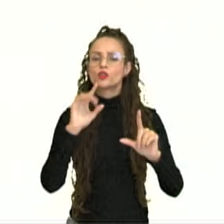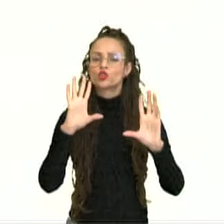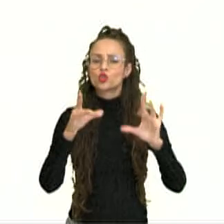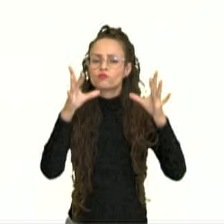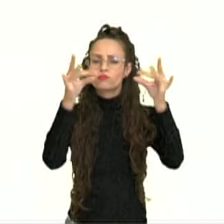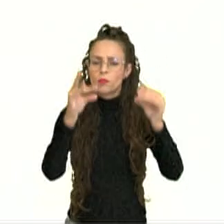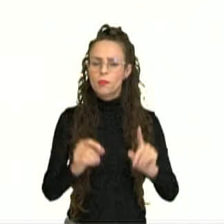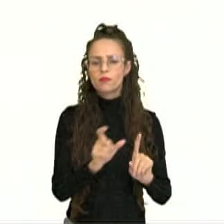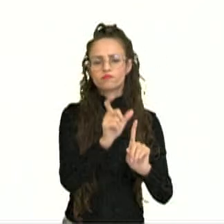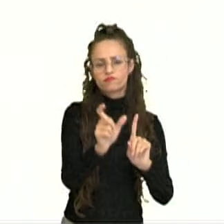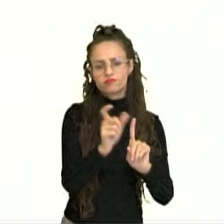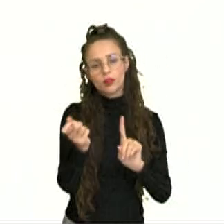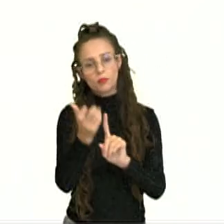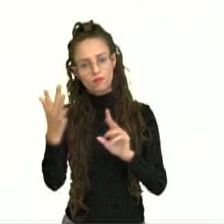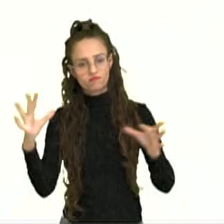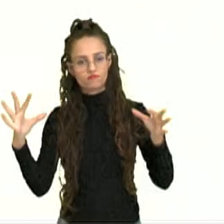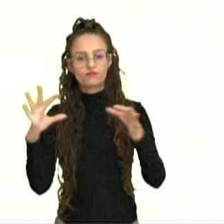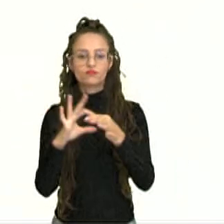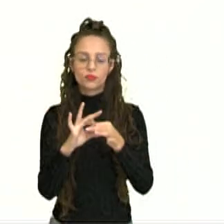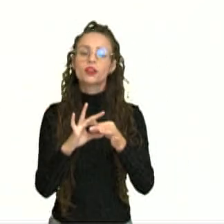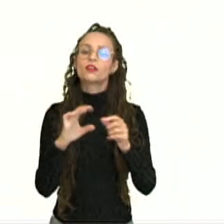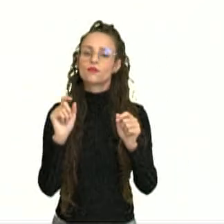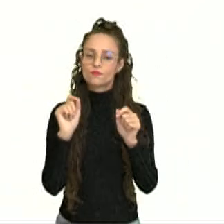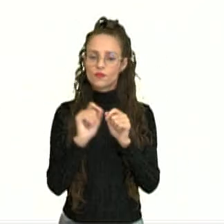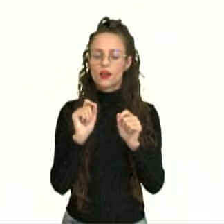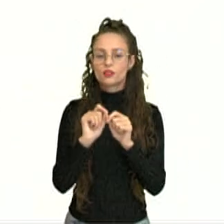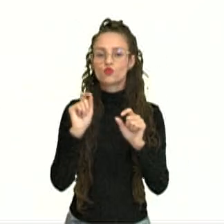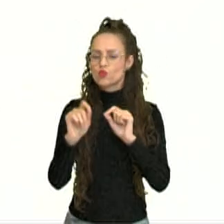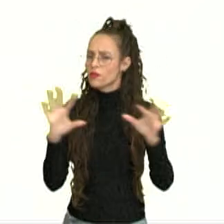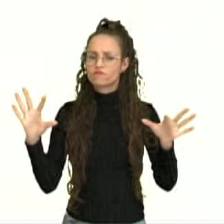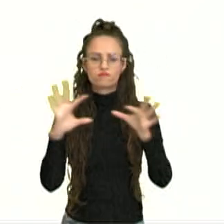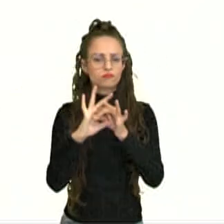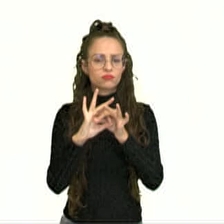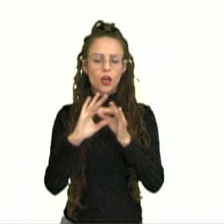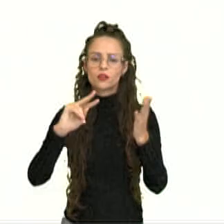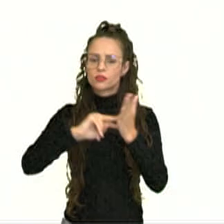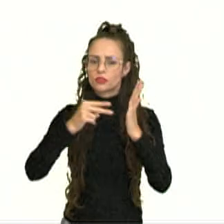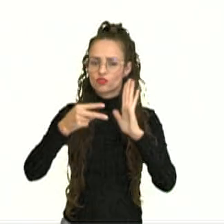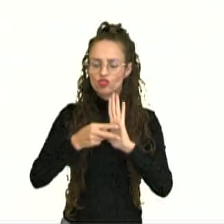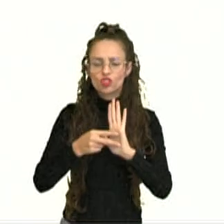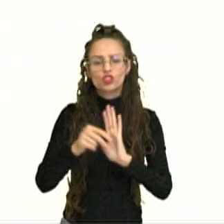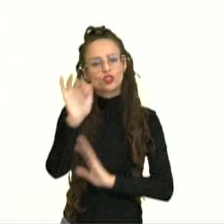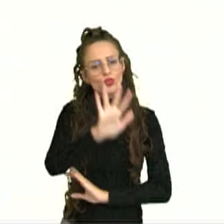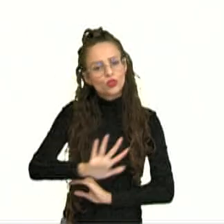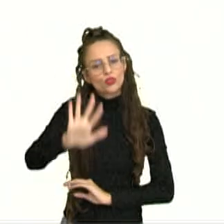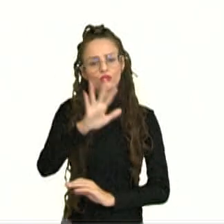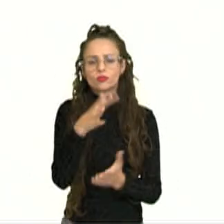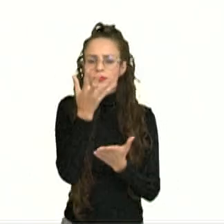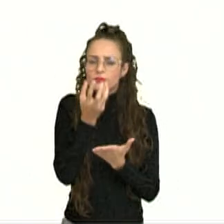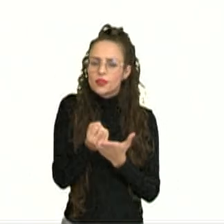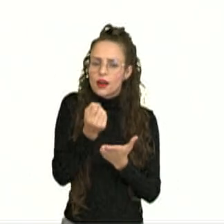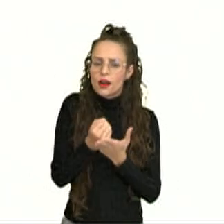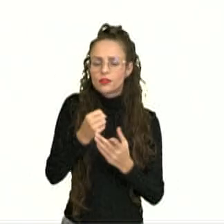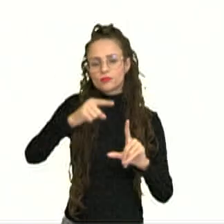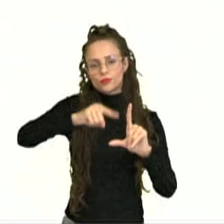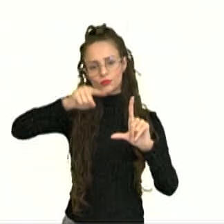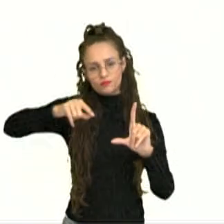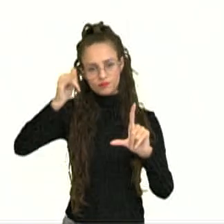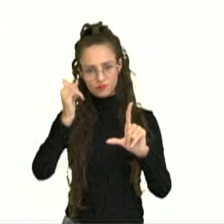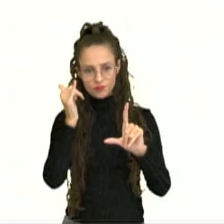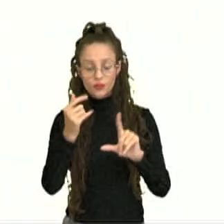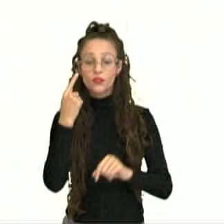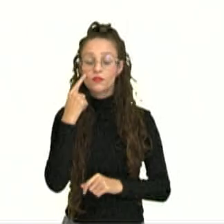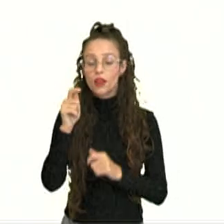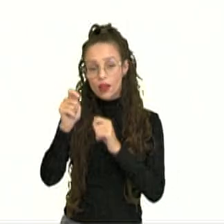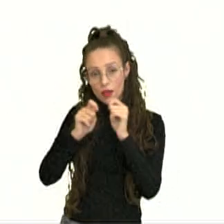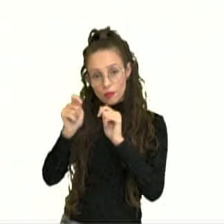linguagem verbal ou não verbal fazem parte do sentido, da significação dos dados. A reportagem